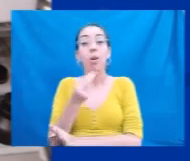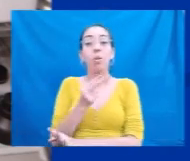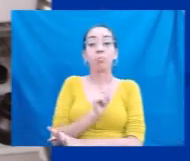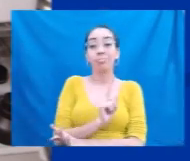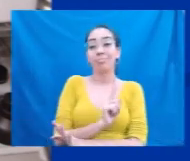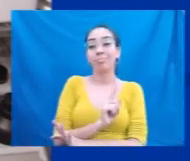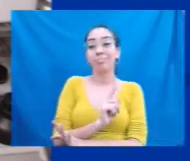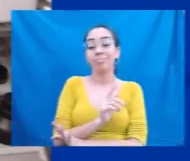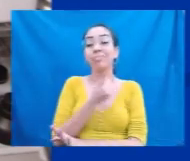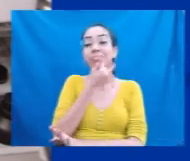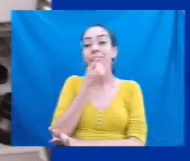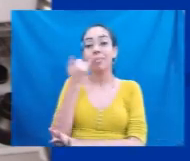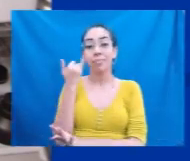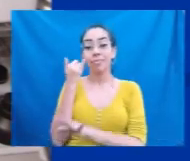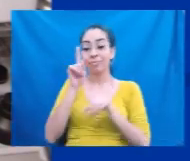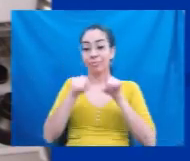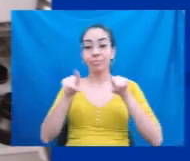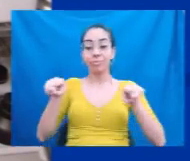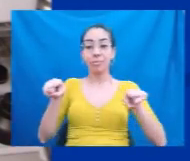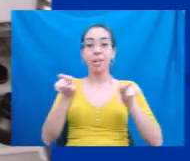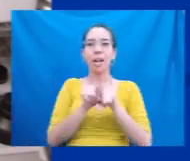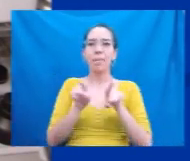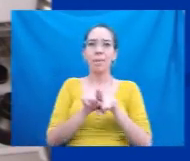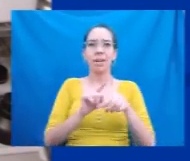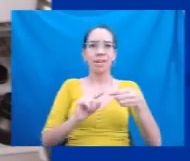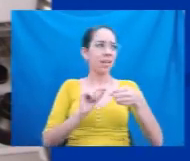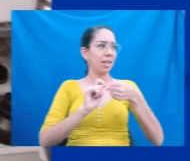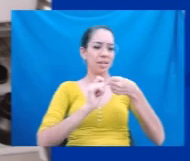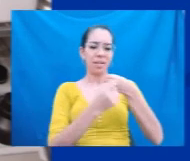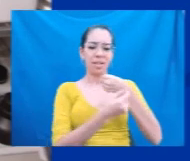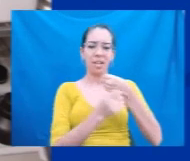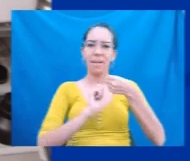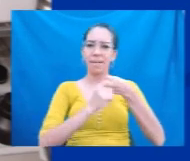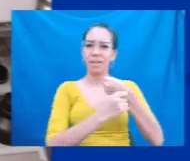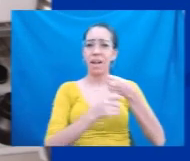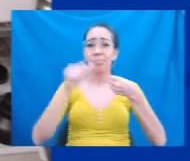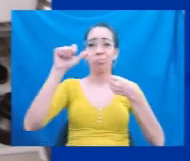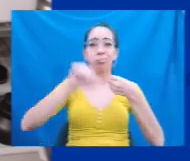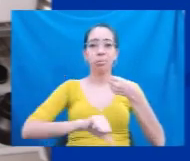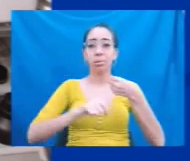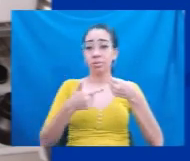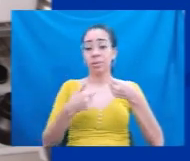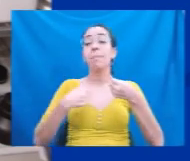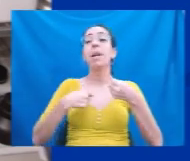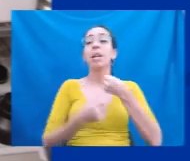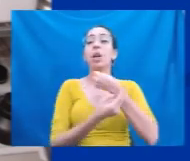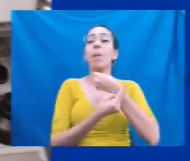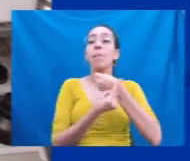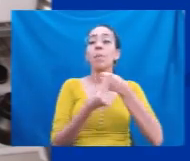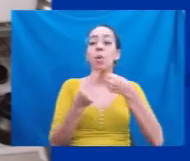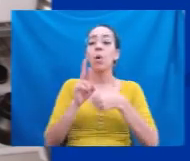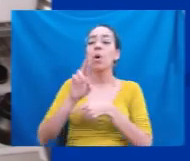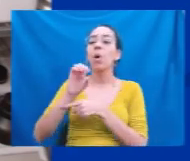jamais, jamais, em tempo algum, fazer esse tipo aqui de identificação, que isso daqui é algo, né, terrível. Tem que ter um rótulo, a